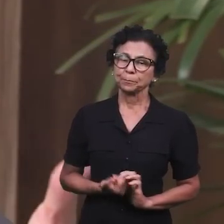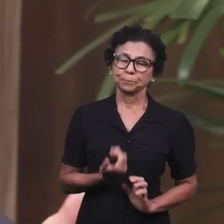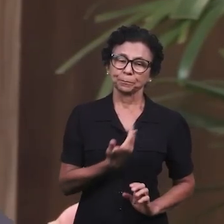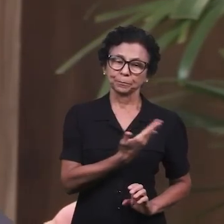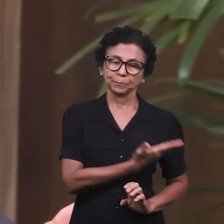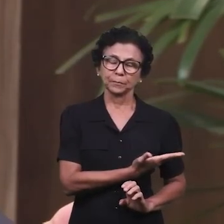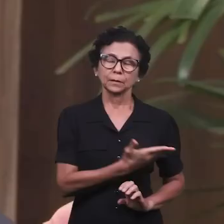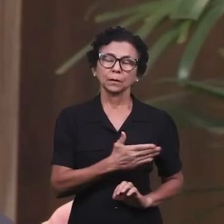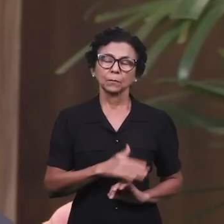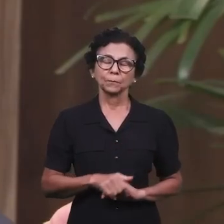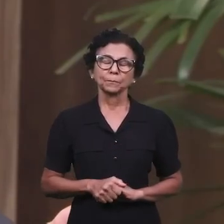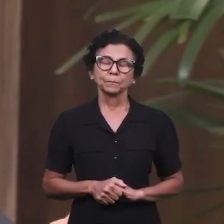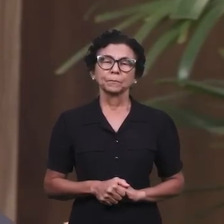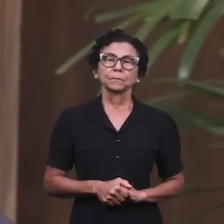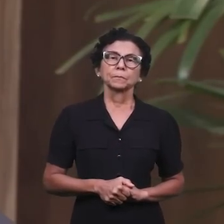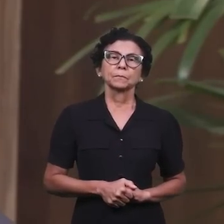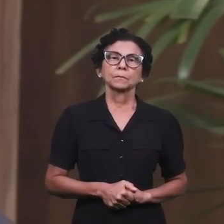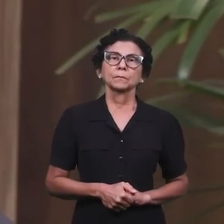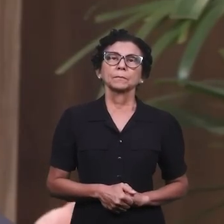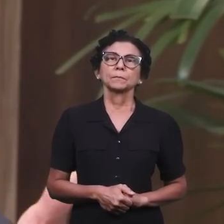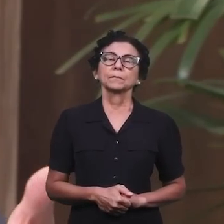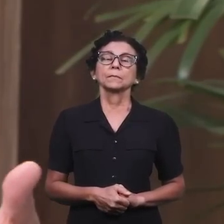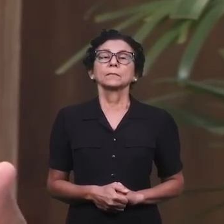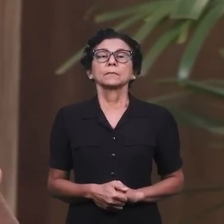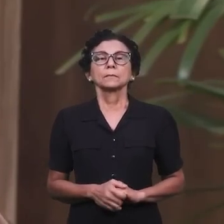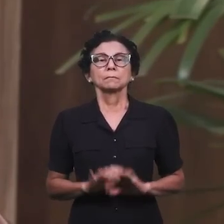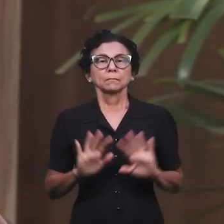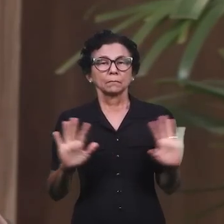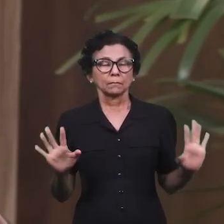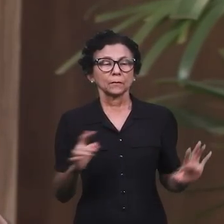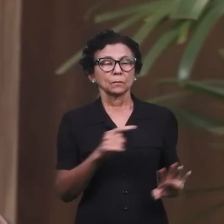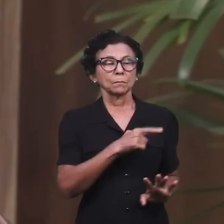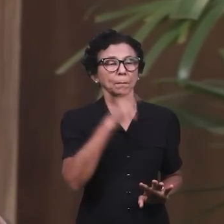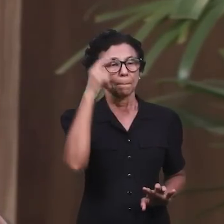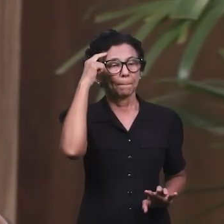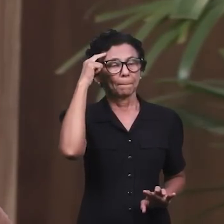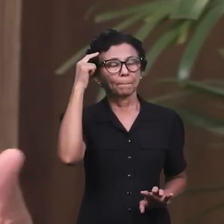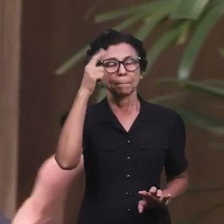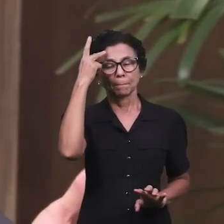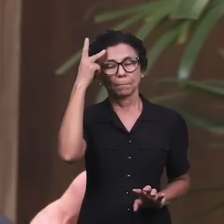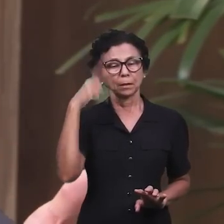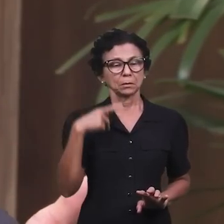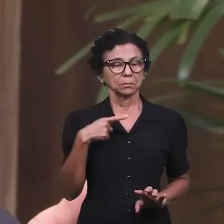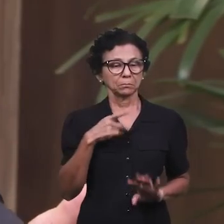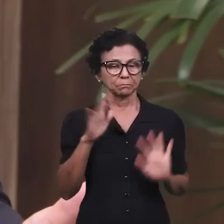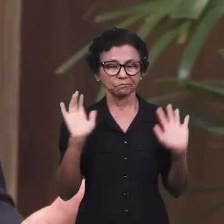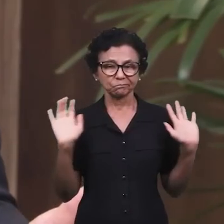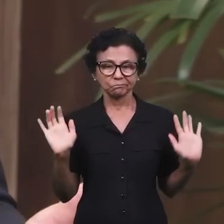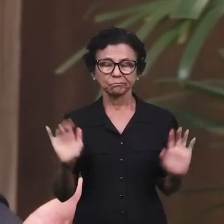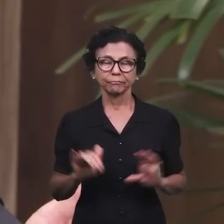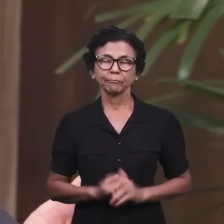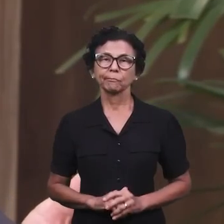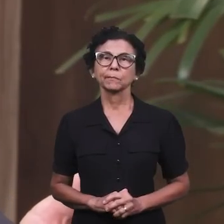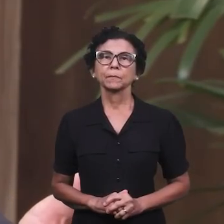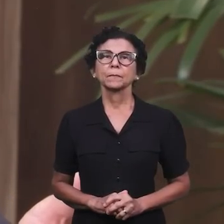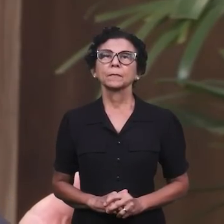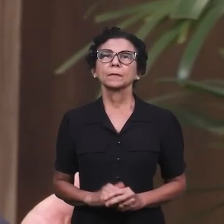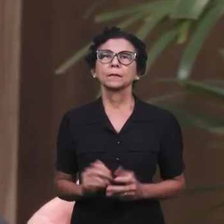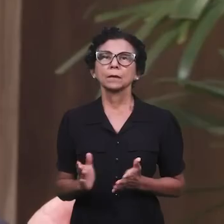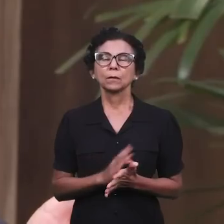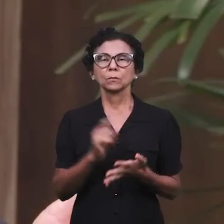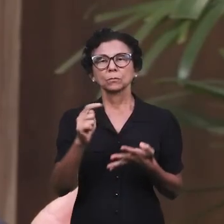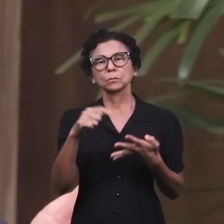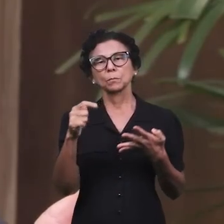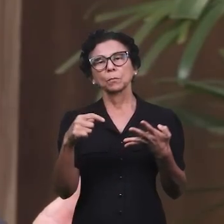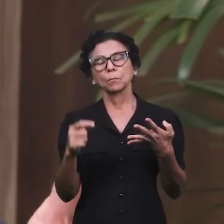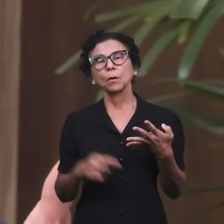um aspecto que era segundo a conveniência deles. E nós temos até alguns pontos, até quando se